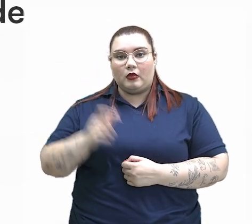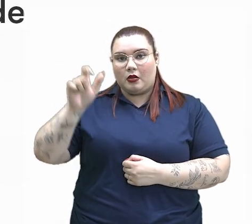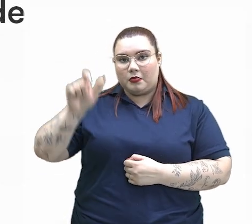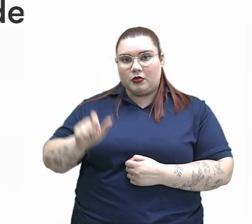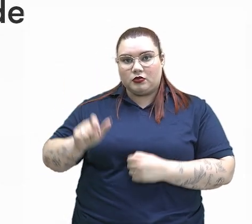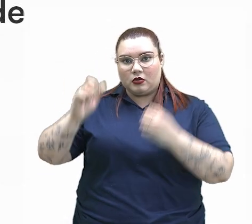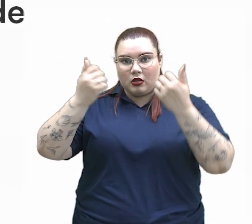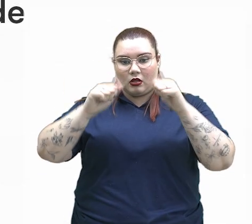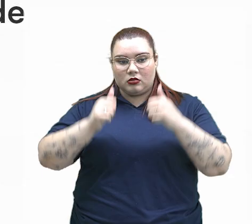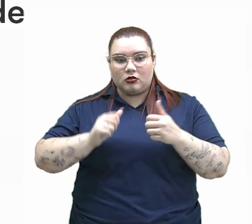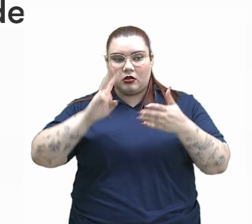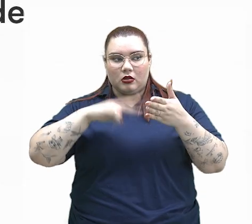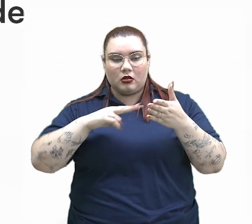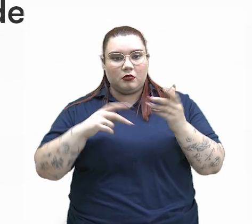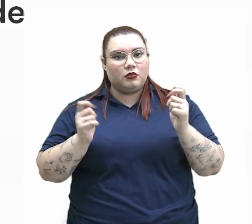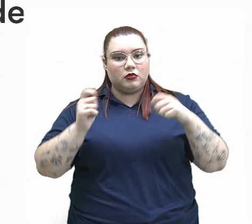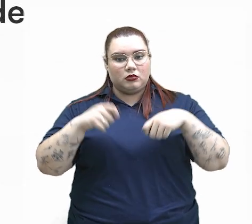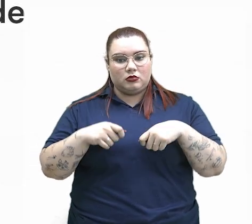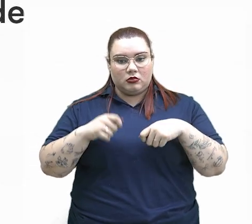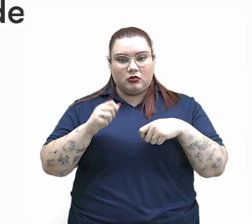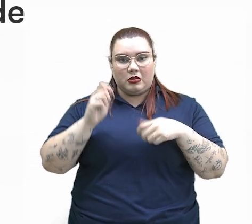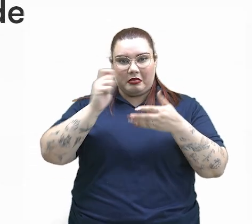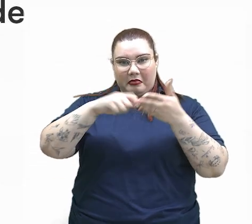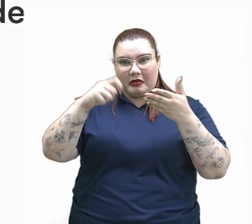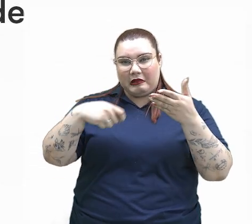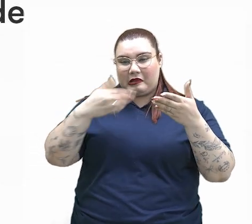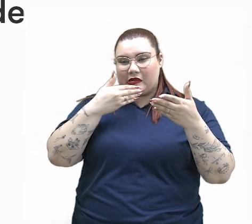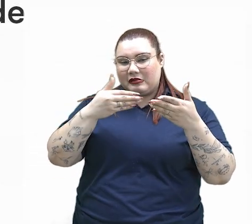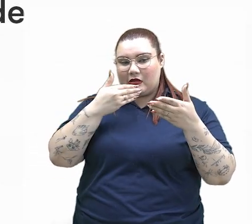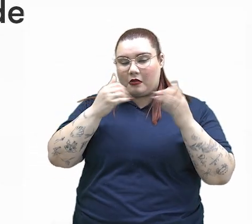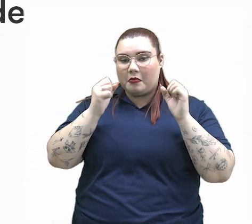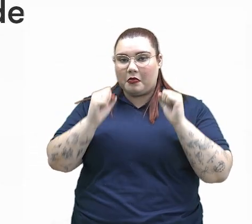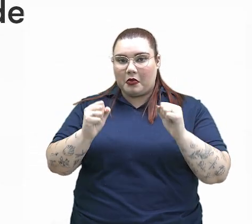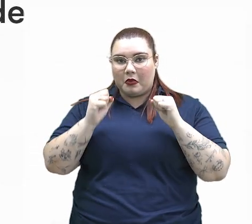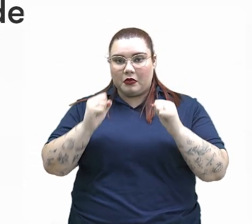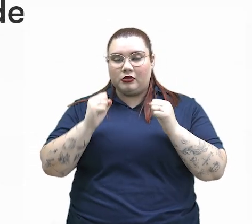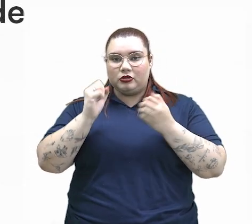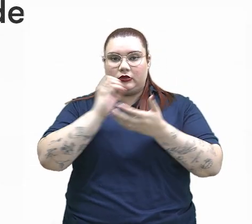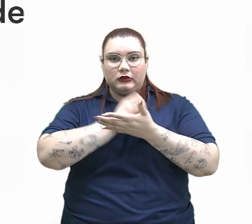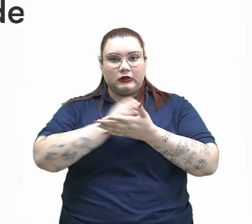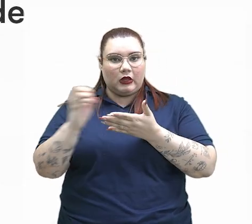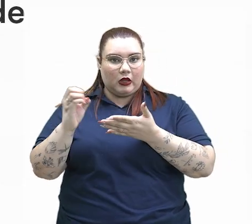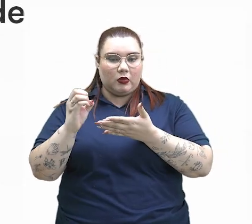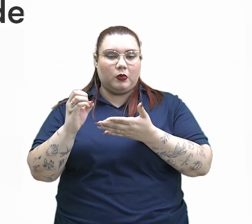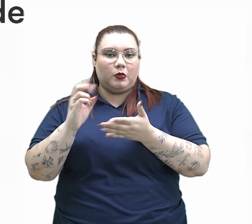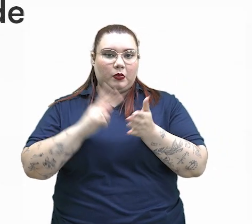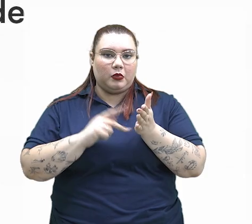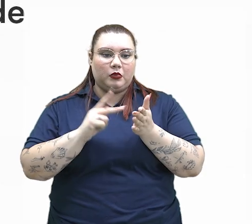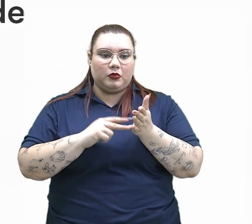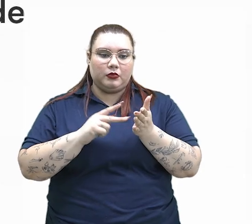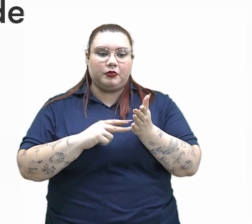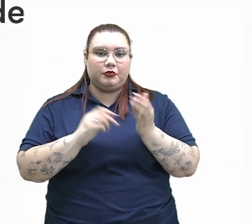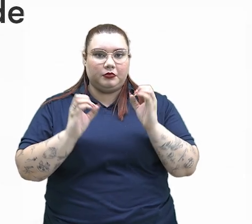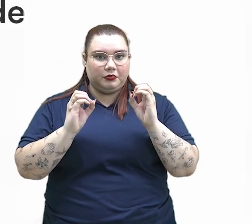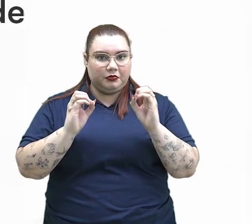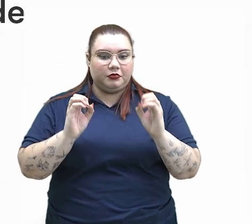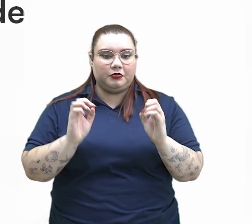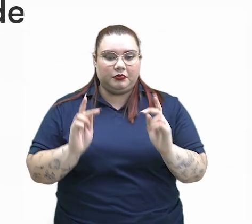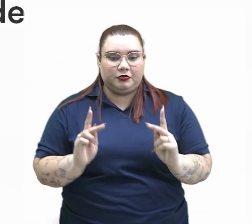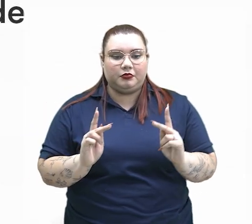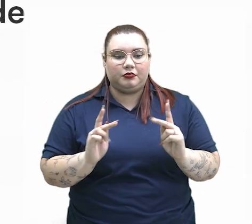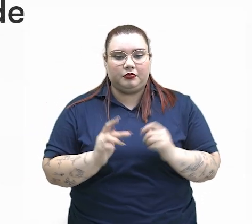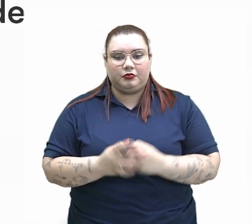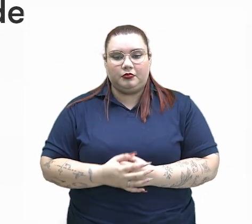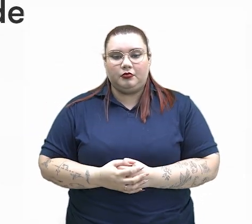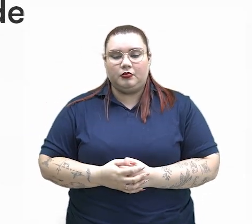corretor consiga ler, tá? Então, letra feia pode zerar se for ilegível. Isso mesmo. Como é